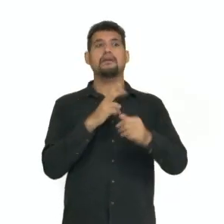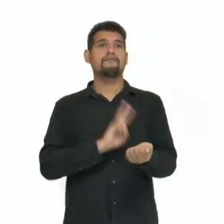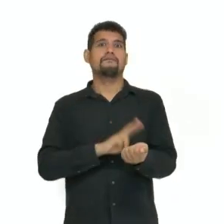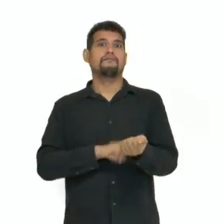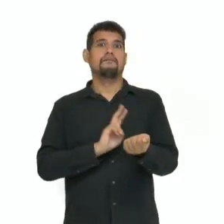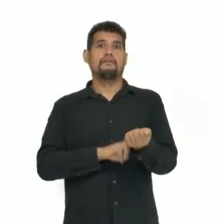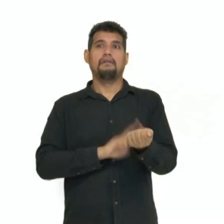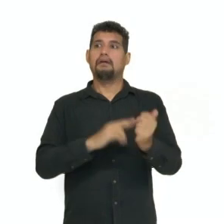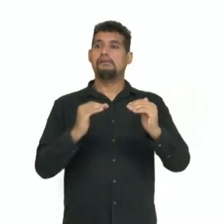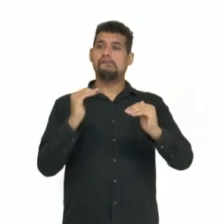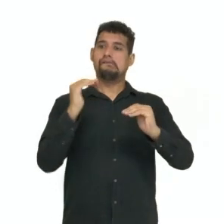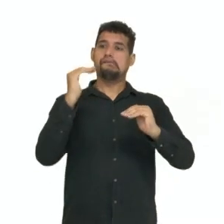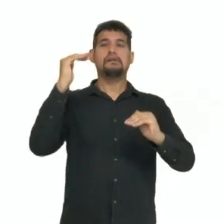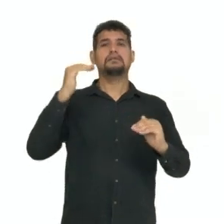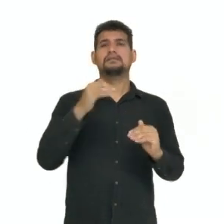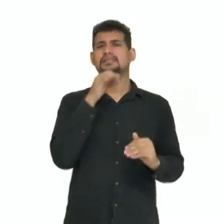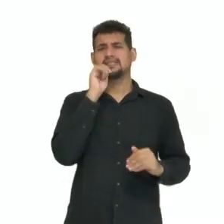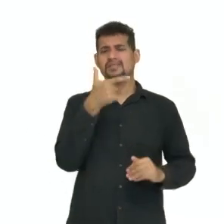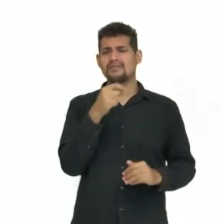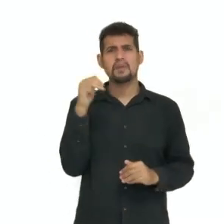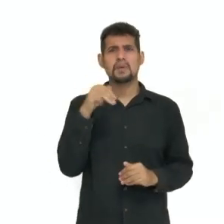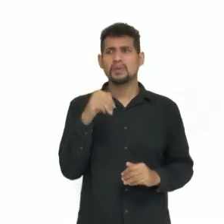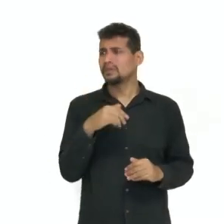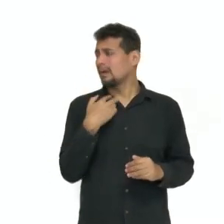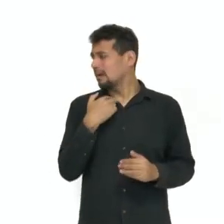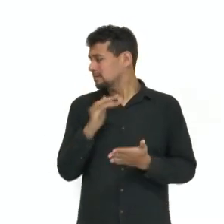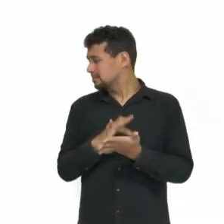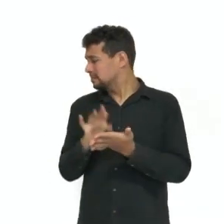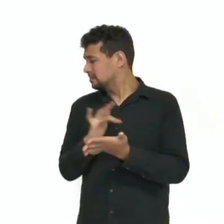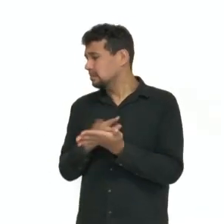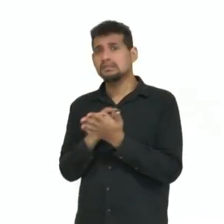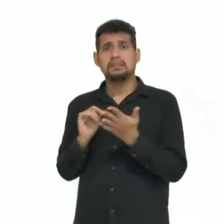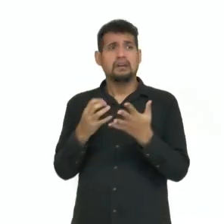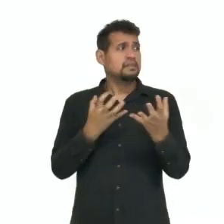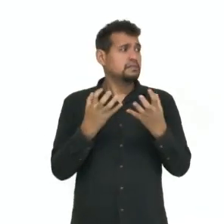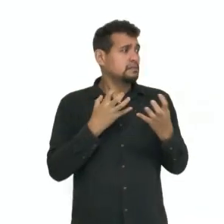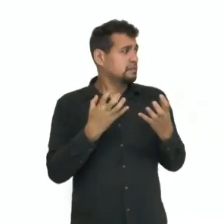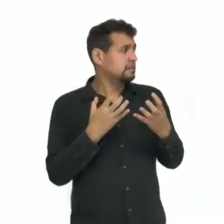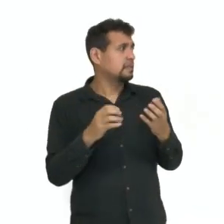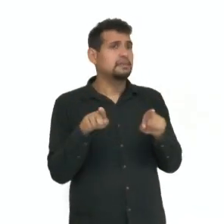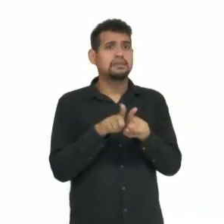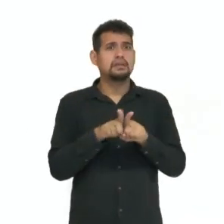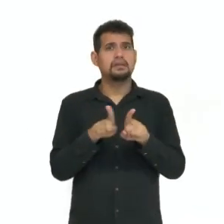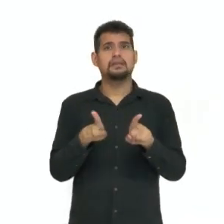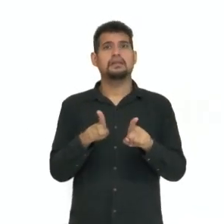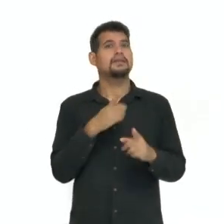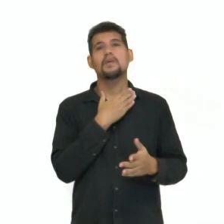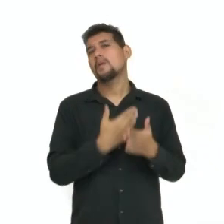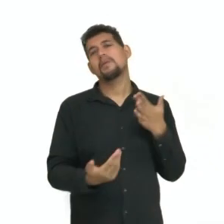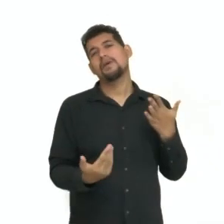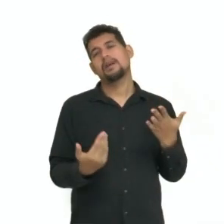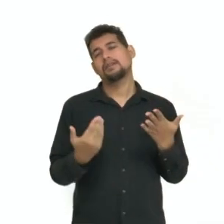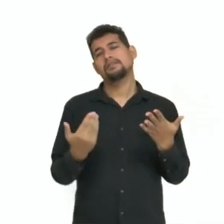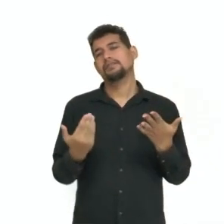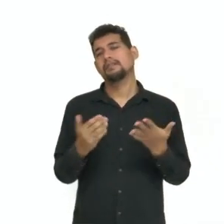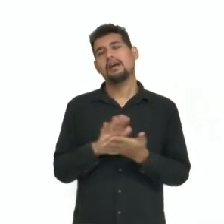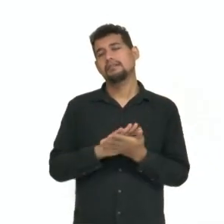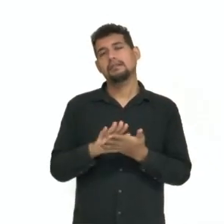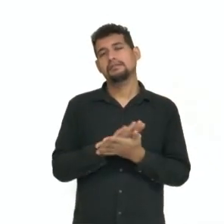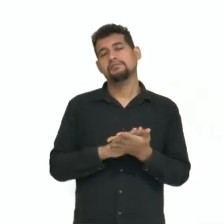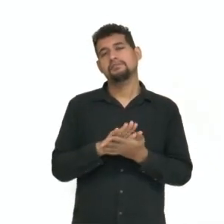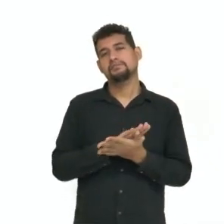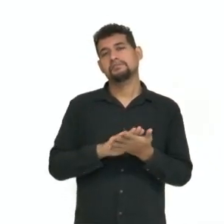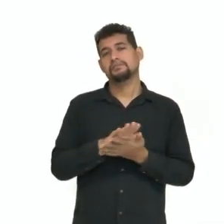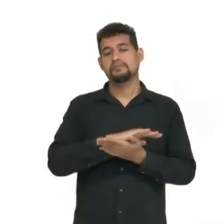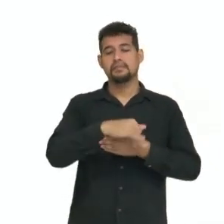obsessivo. Se ficar 20 minutos sem consultar o telefone celular, por exemplo, não perderá muitas coisas.